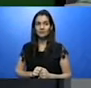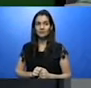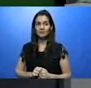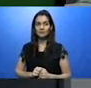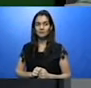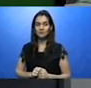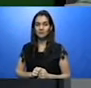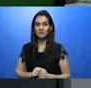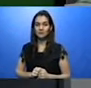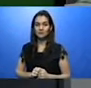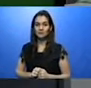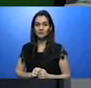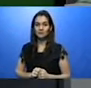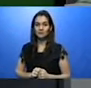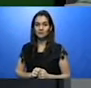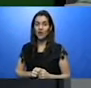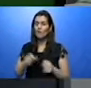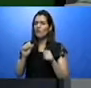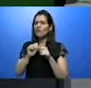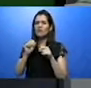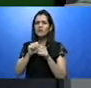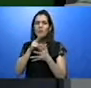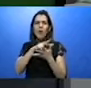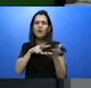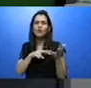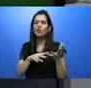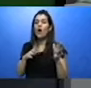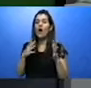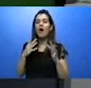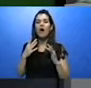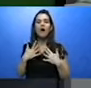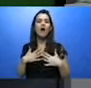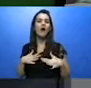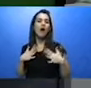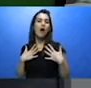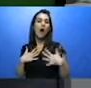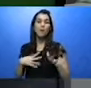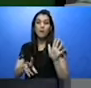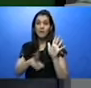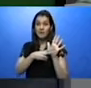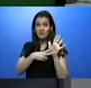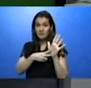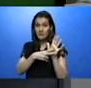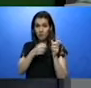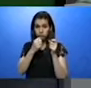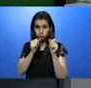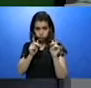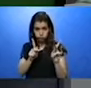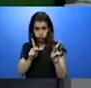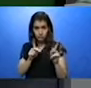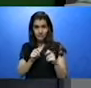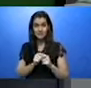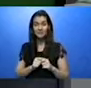leitura, tá bom? Fazer uma leitura bem tranquila para vocês prestarem bastante atenção. Então, vamos